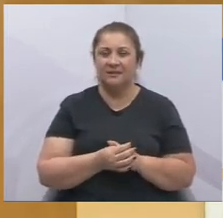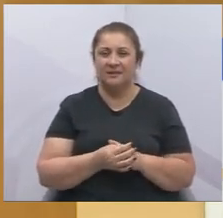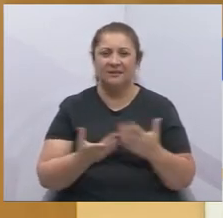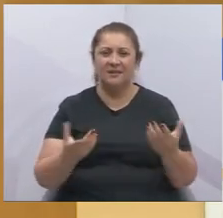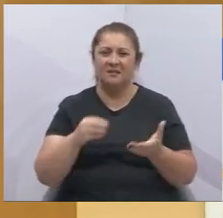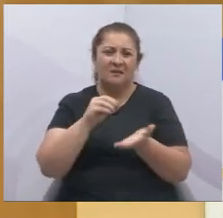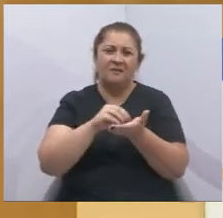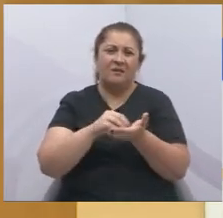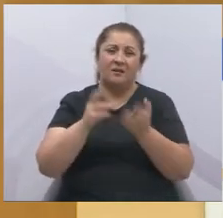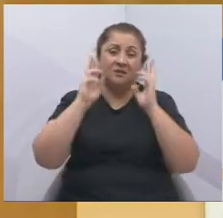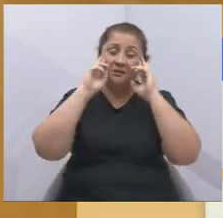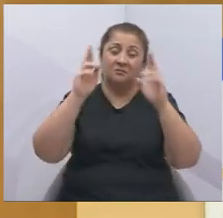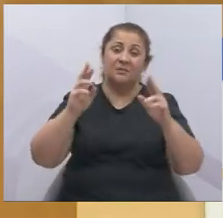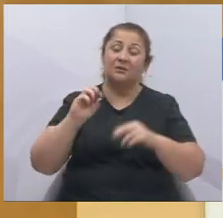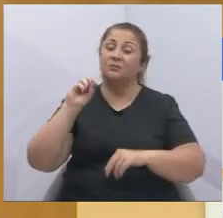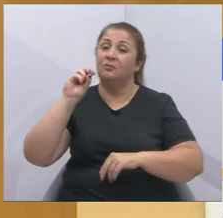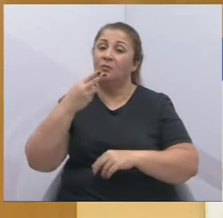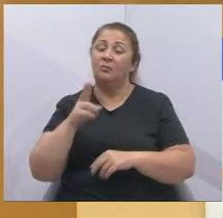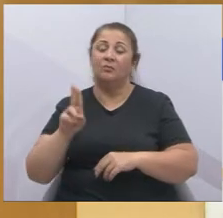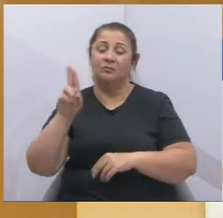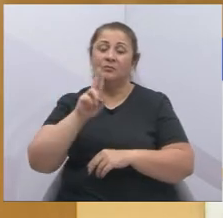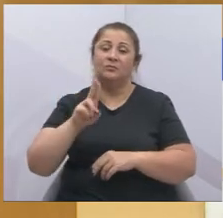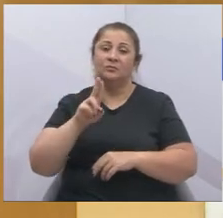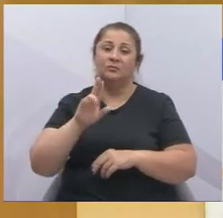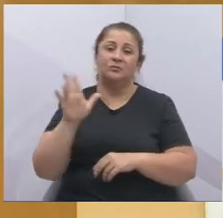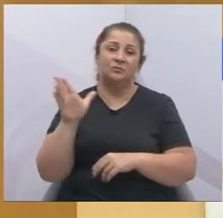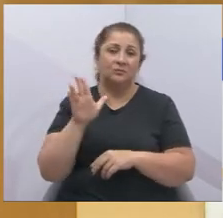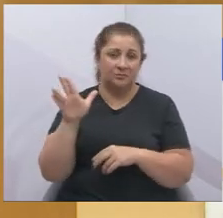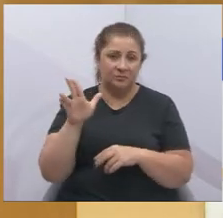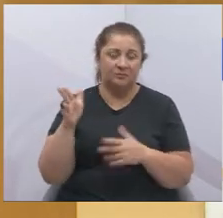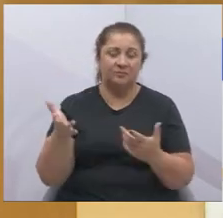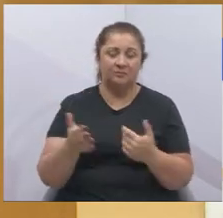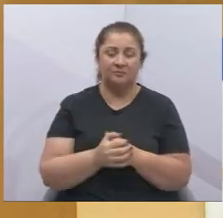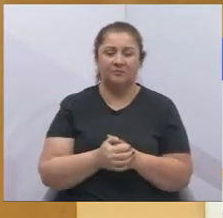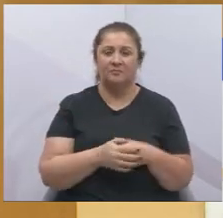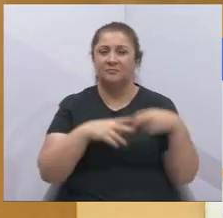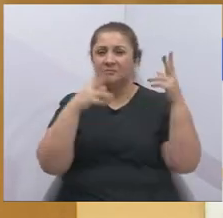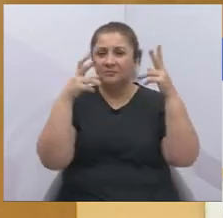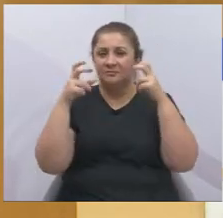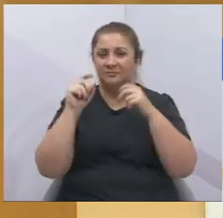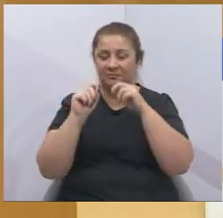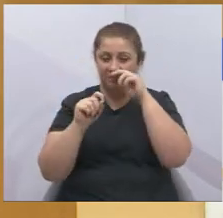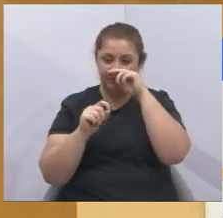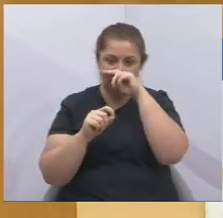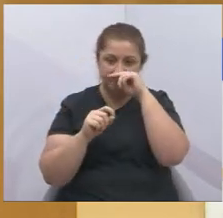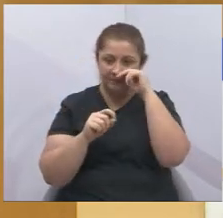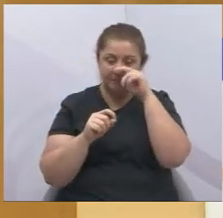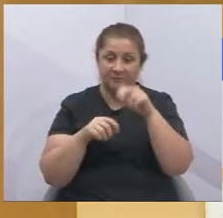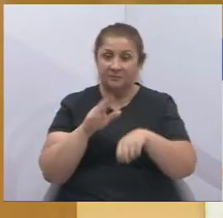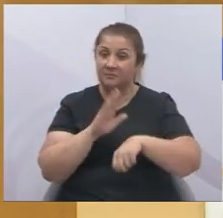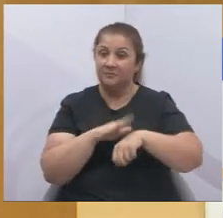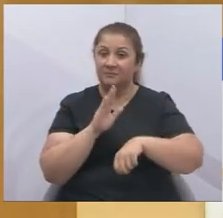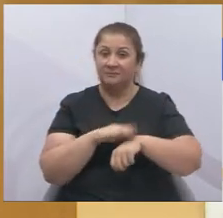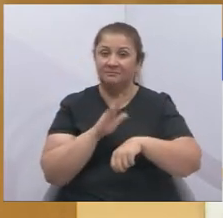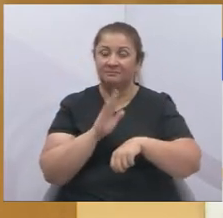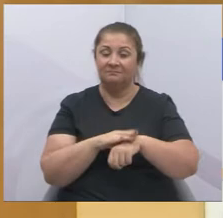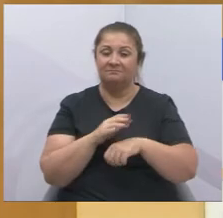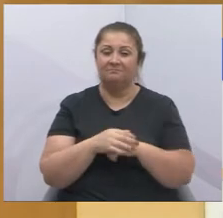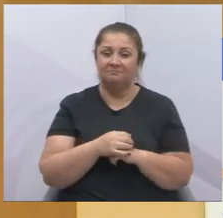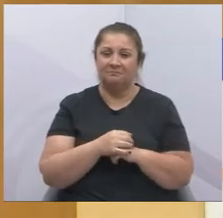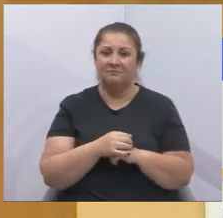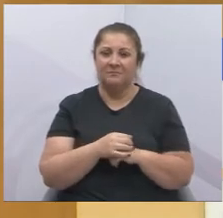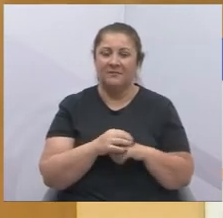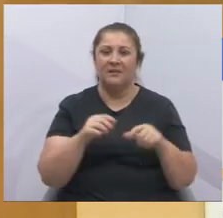desacatos e consumo de substâncias ilícitas. Ademais, constatou-se que houve um aumento considerável de